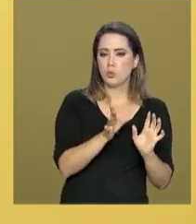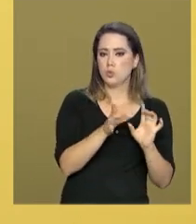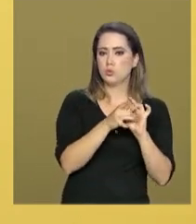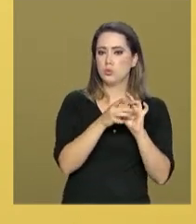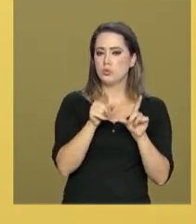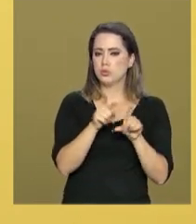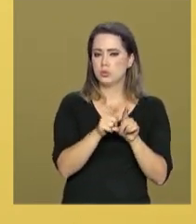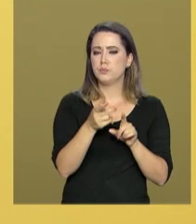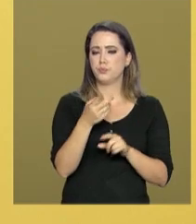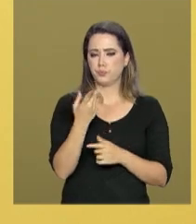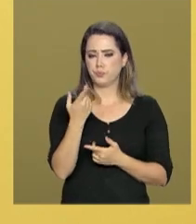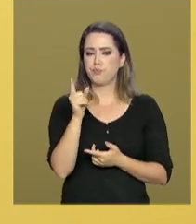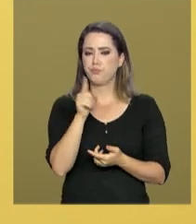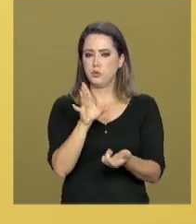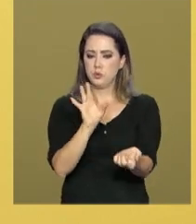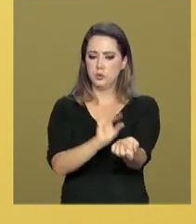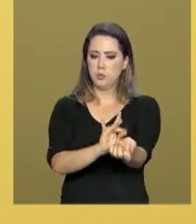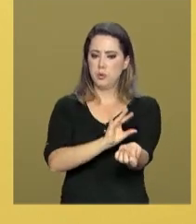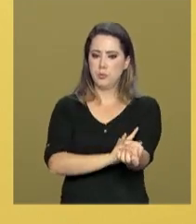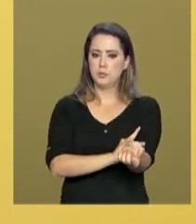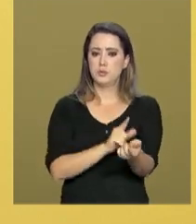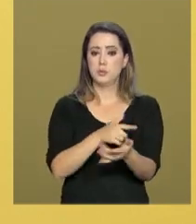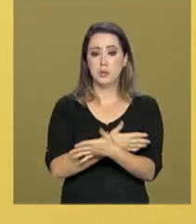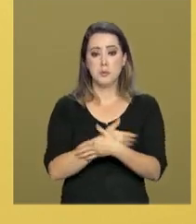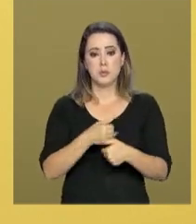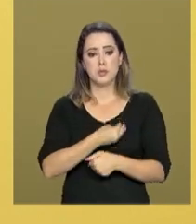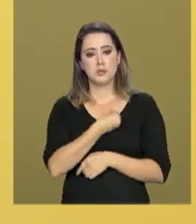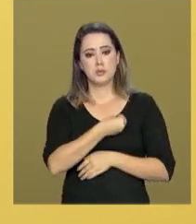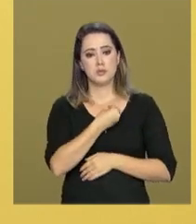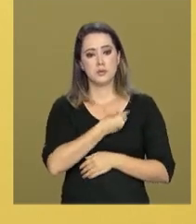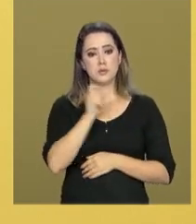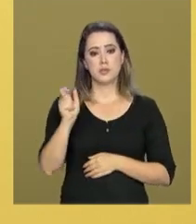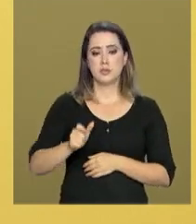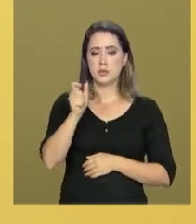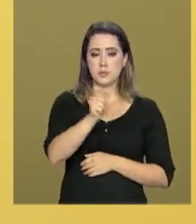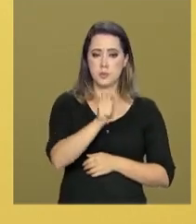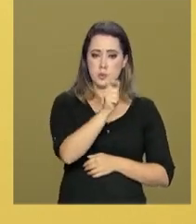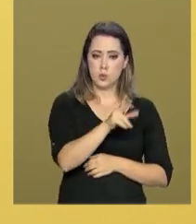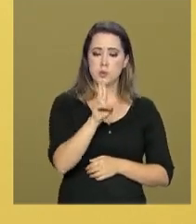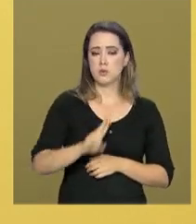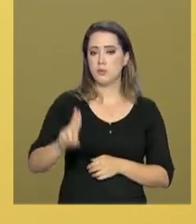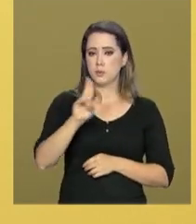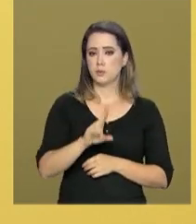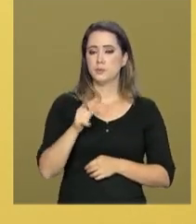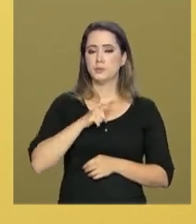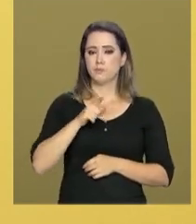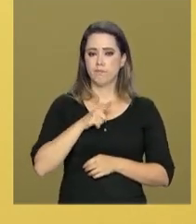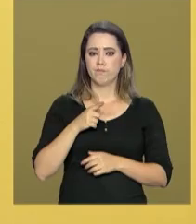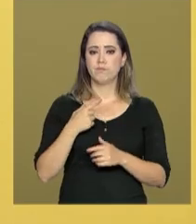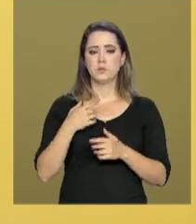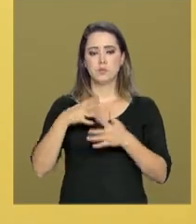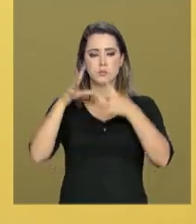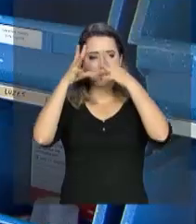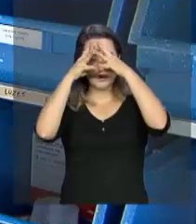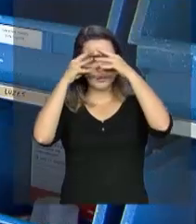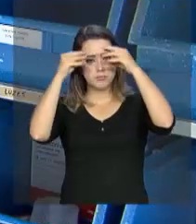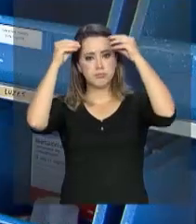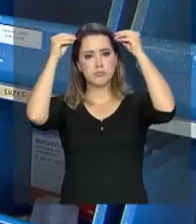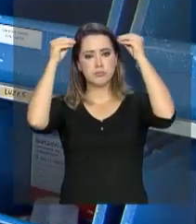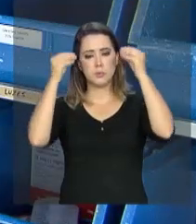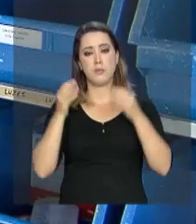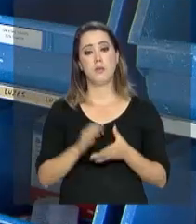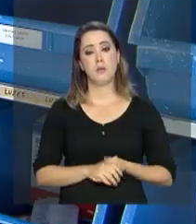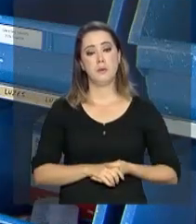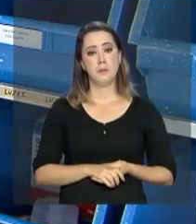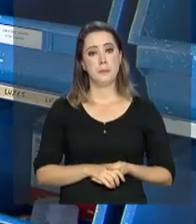outro aí melhorando a qualidade de vida do paciente que tem a demência mas para que